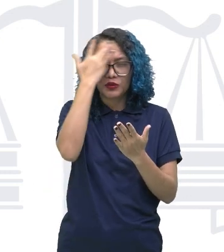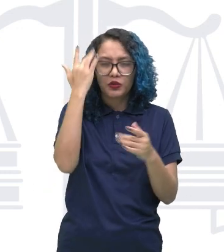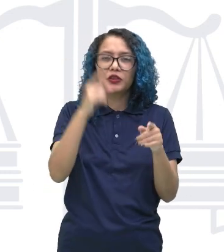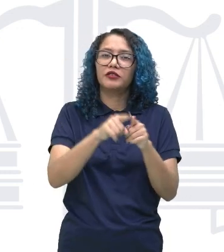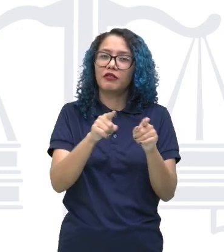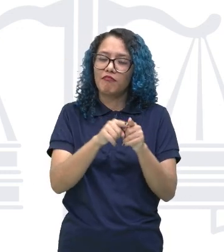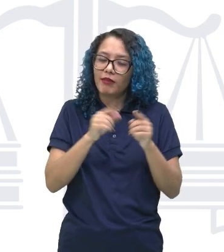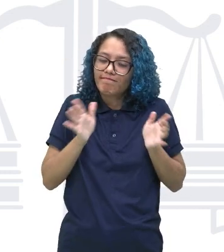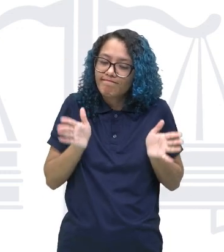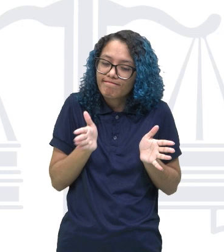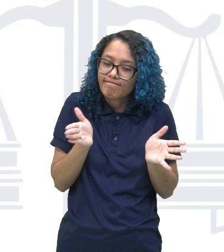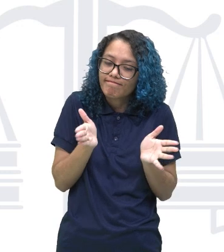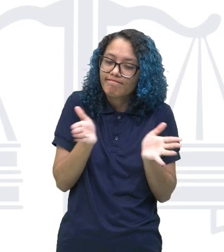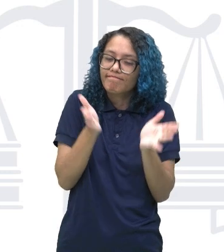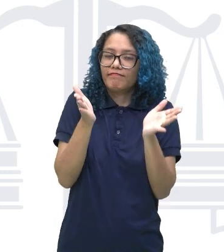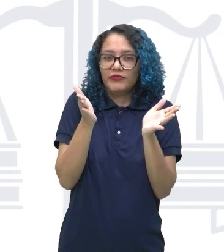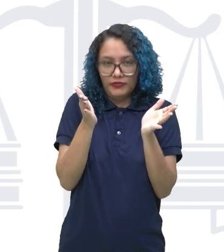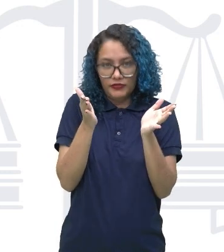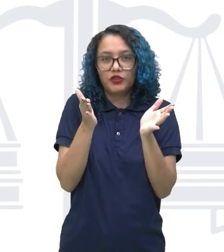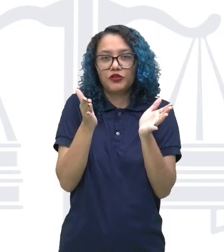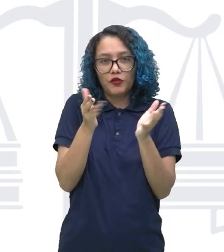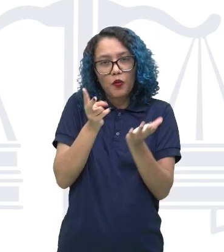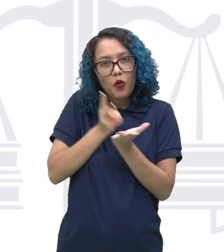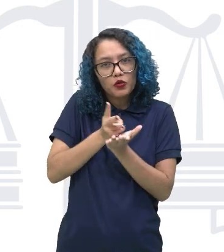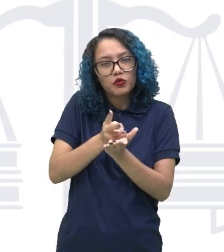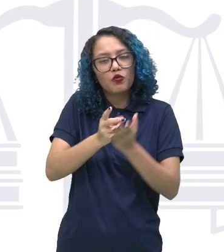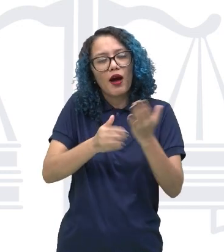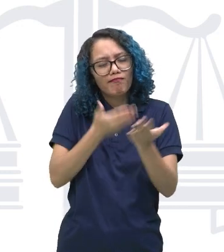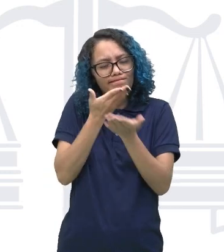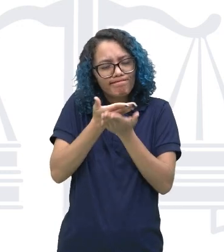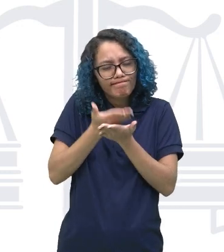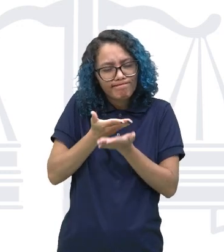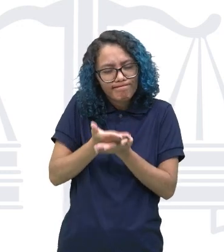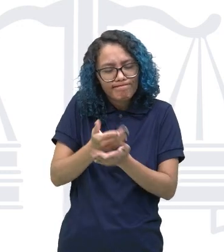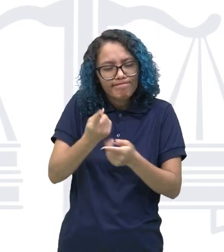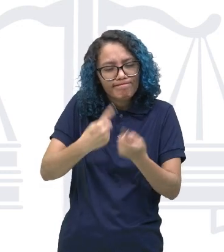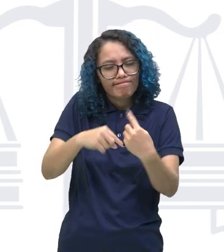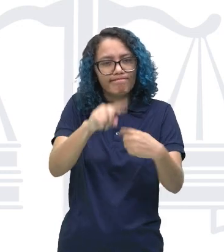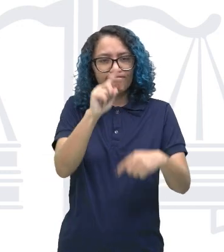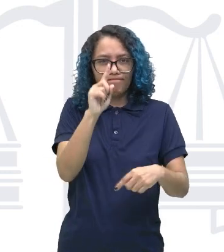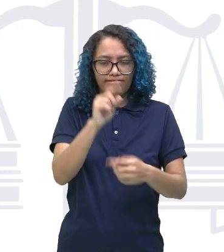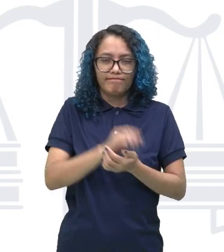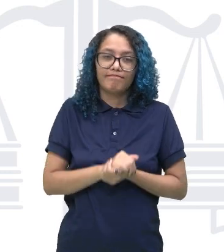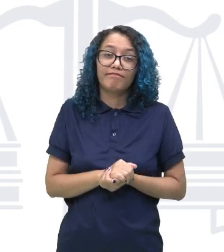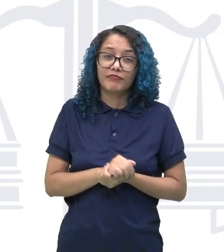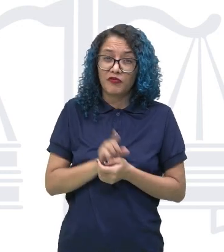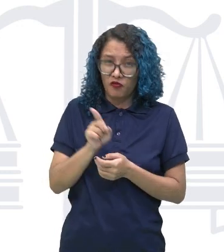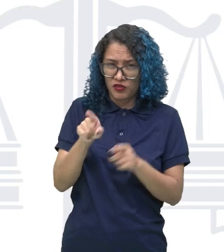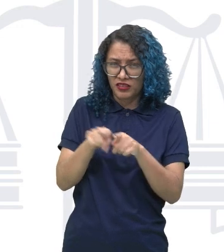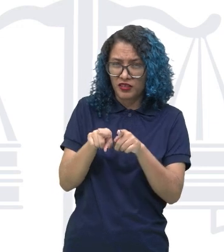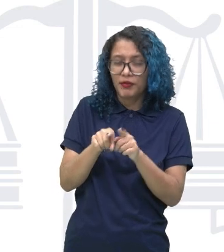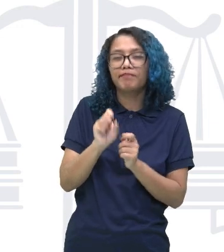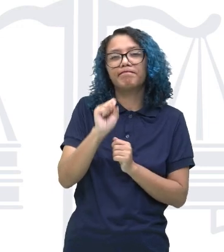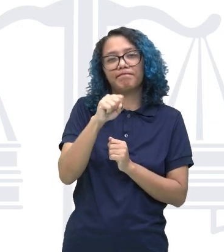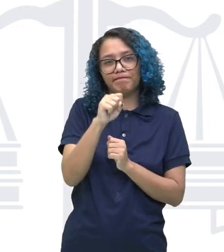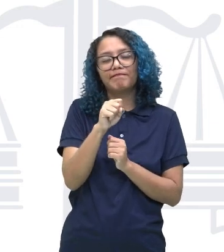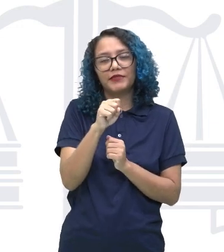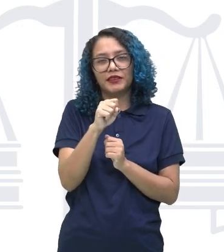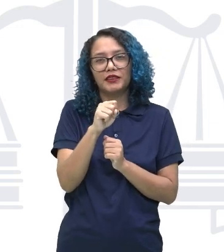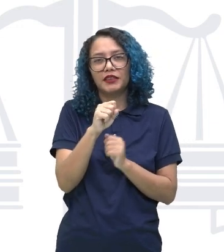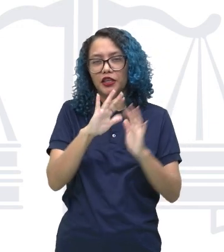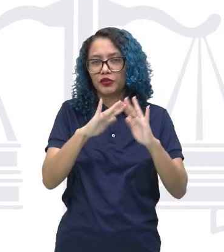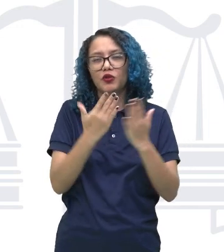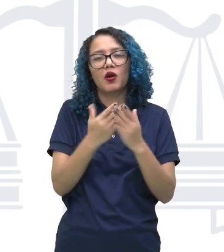mantiveram nessa jornada para que hoje eu estivesse até aqui. E na sua jornada, professora Kaellen? Sem dúvidas também, a escola, né, me manteve